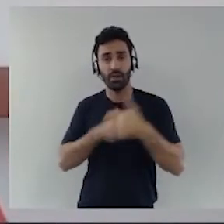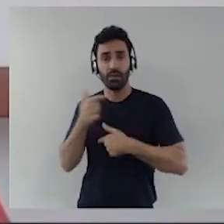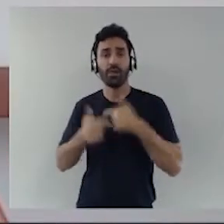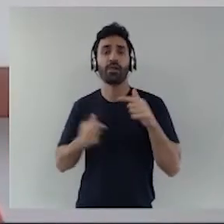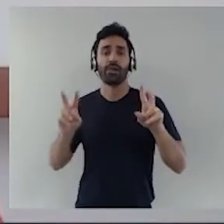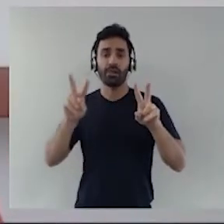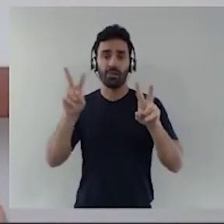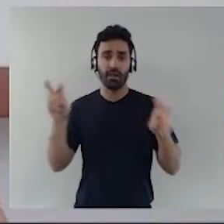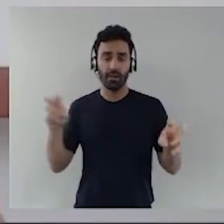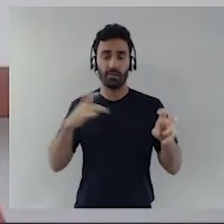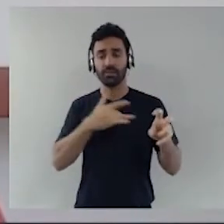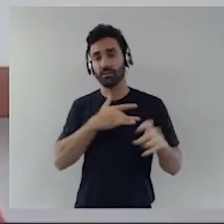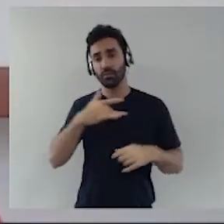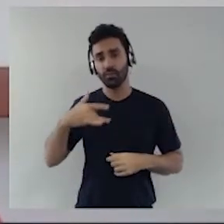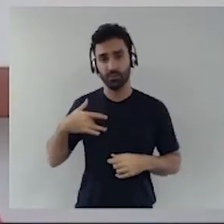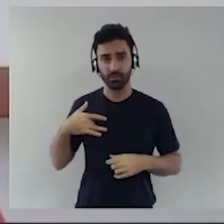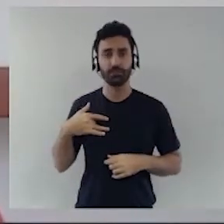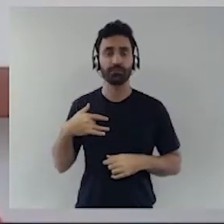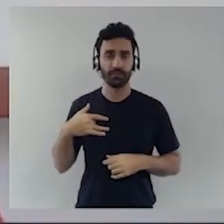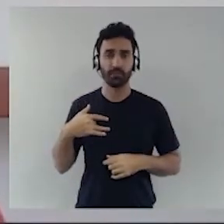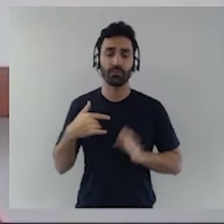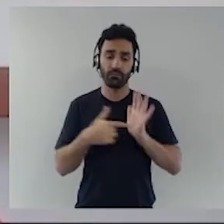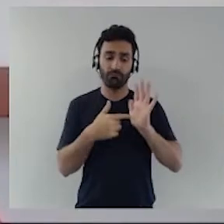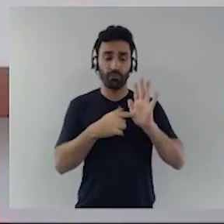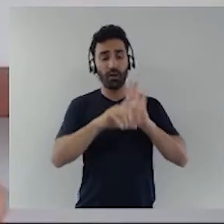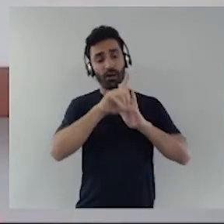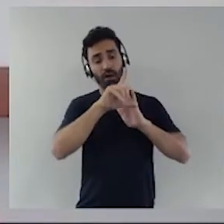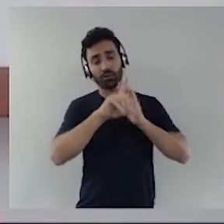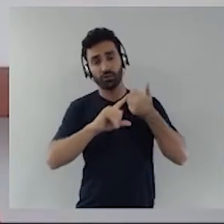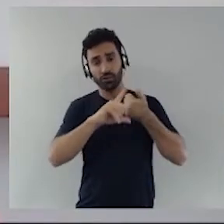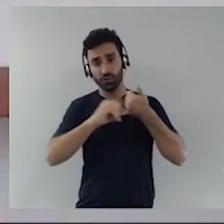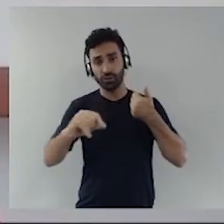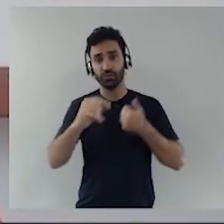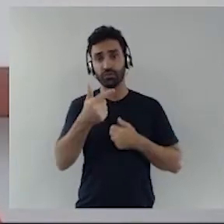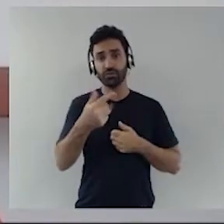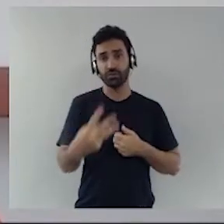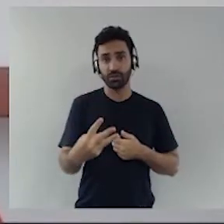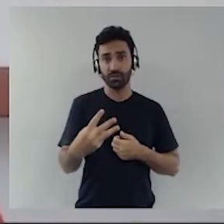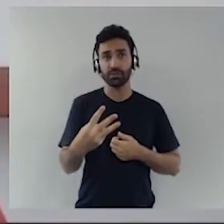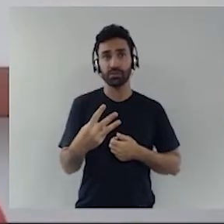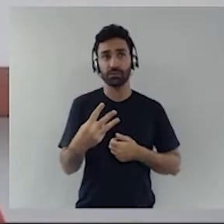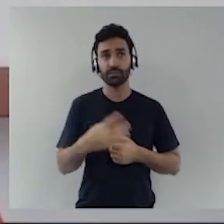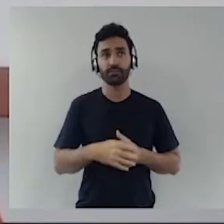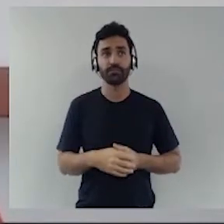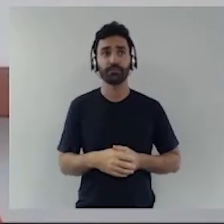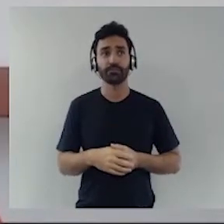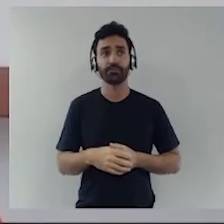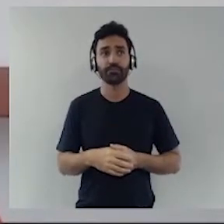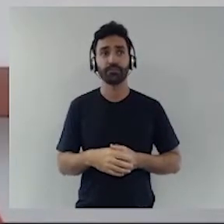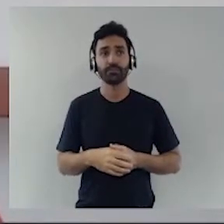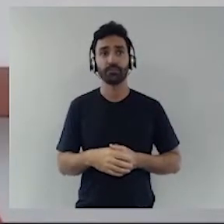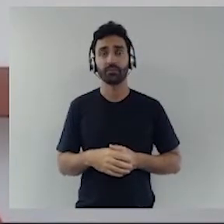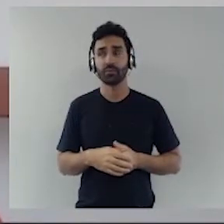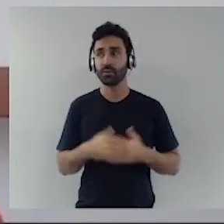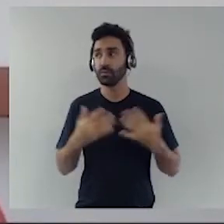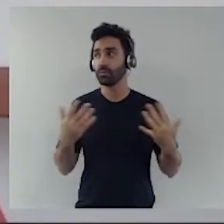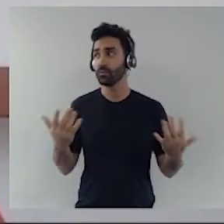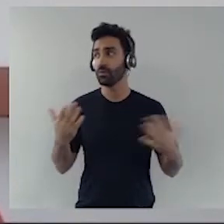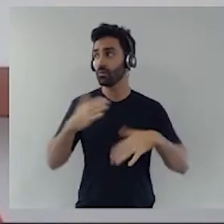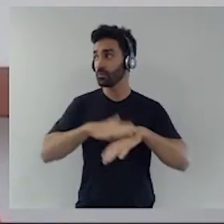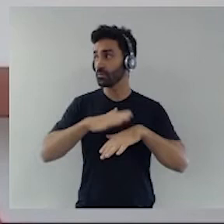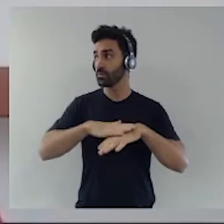no tema relacionado à saúde decorre do artigo 23 inciso 2 da constituição federal e essa sua